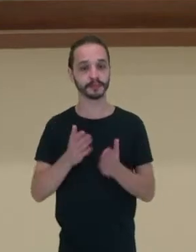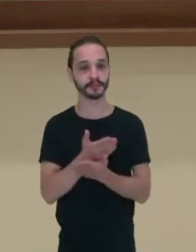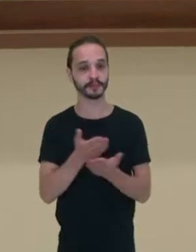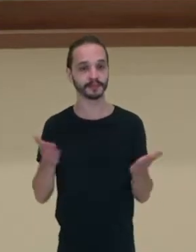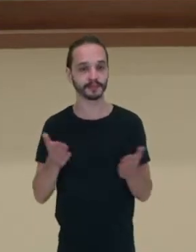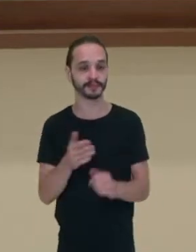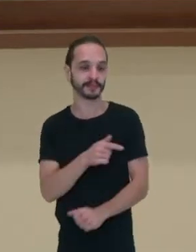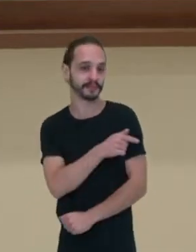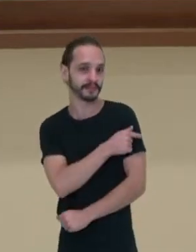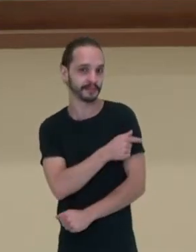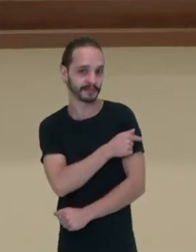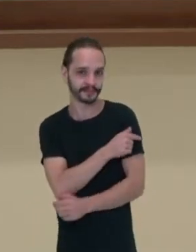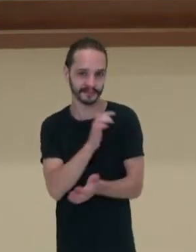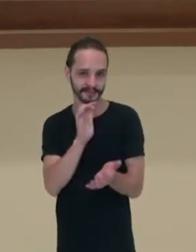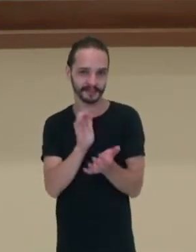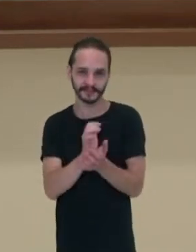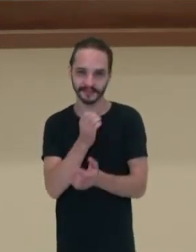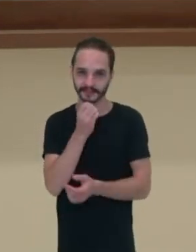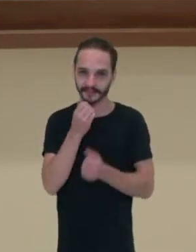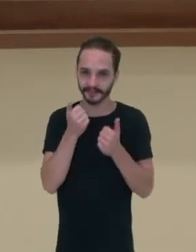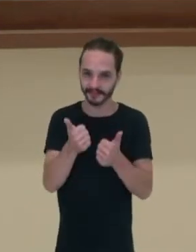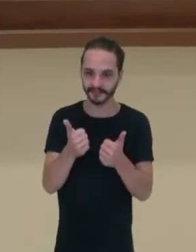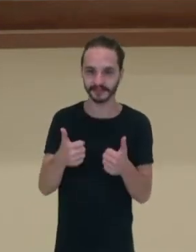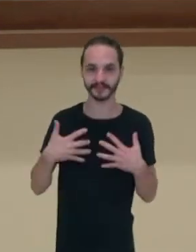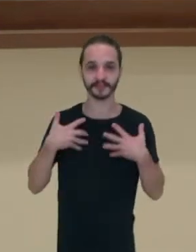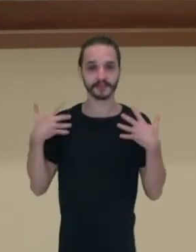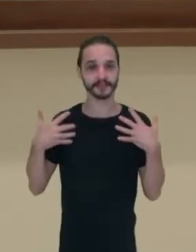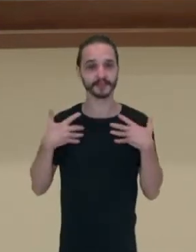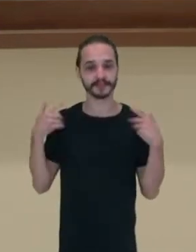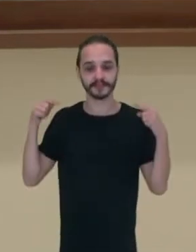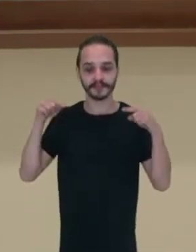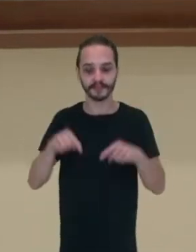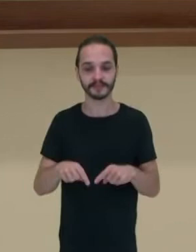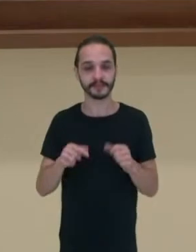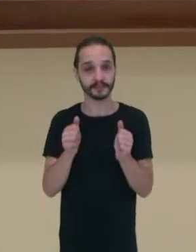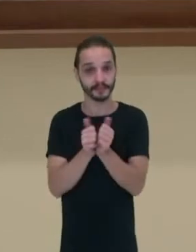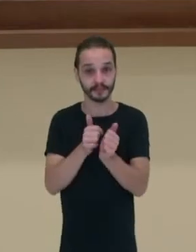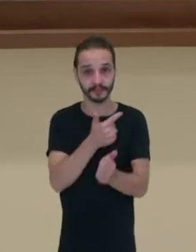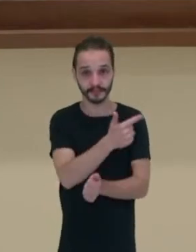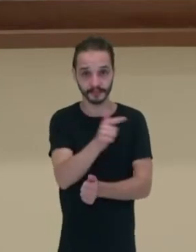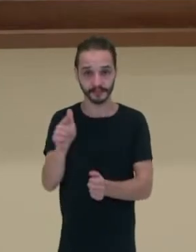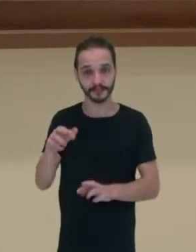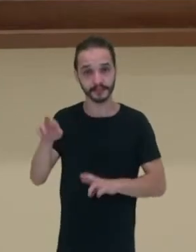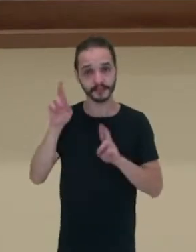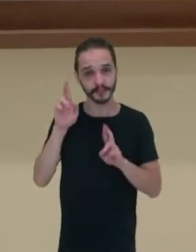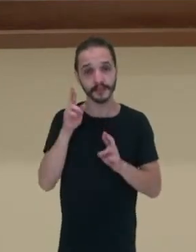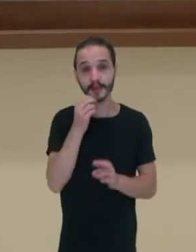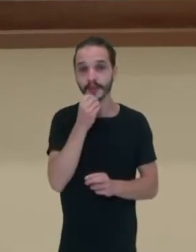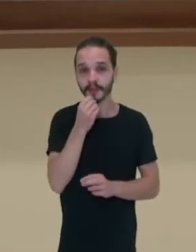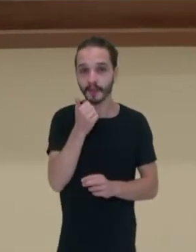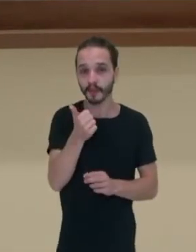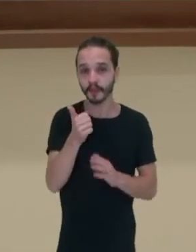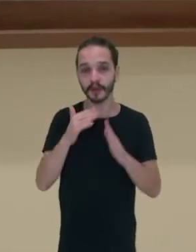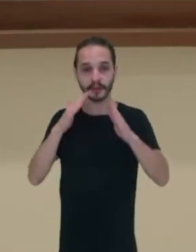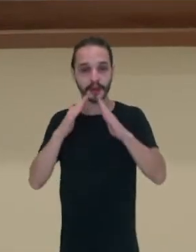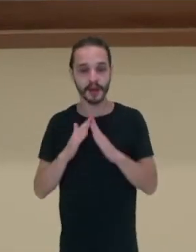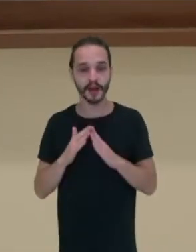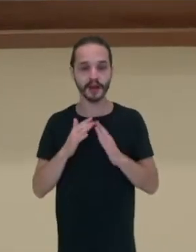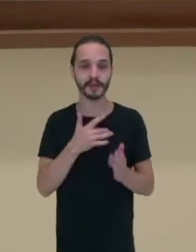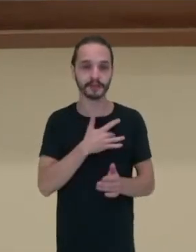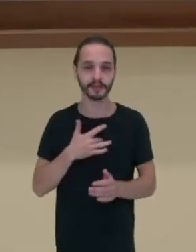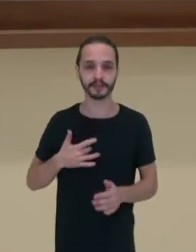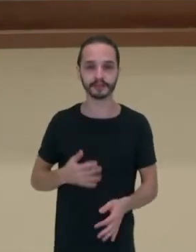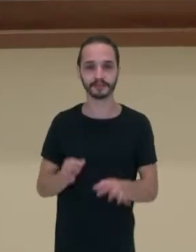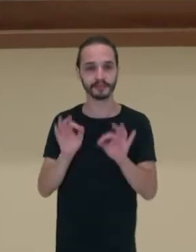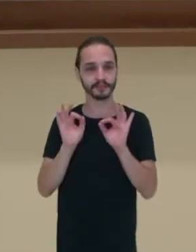galerinha do 7º ano, que alegria estar aqui novamente contigo. Espero que esteja tudo bem em casa, todo mundo com